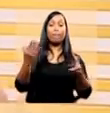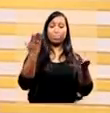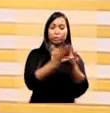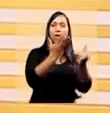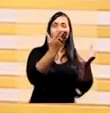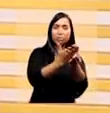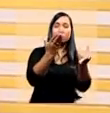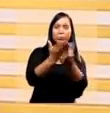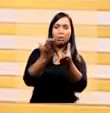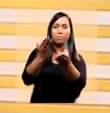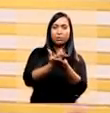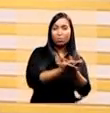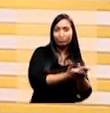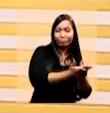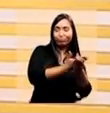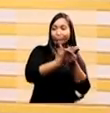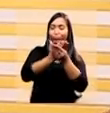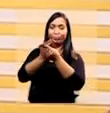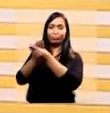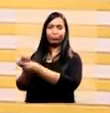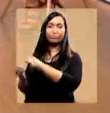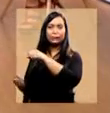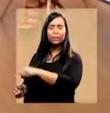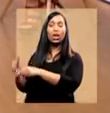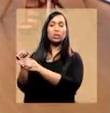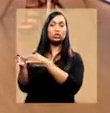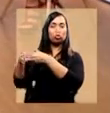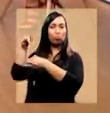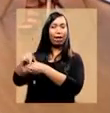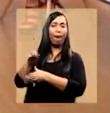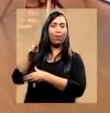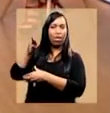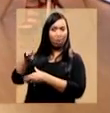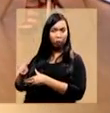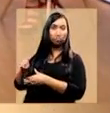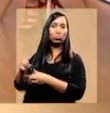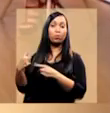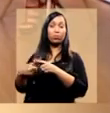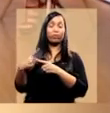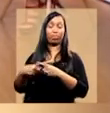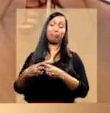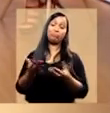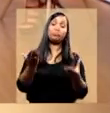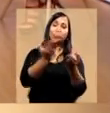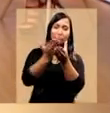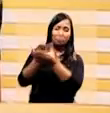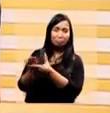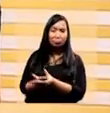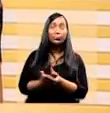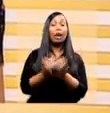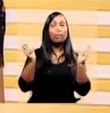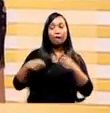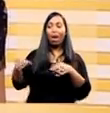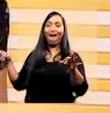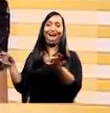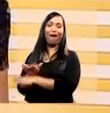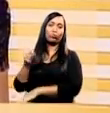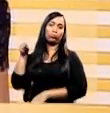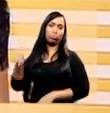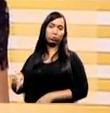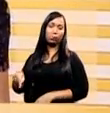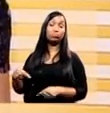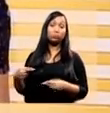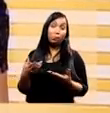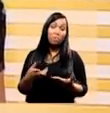que os processos que vêm através da Secretaria da Mulher, que chega na DDM, possa ter a